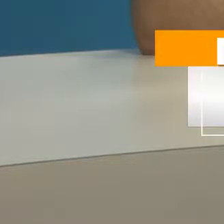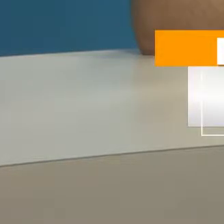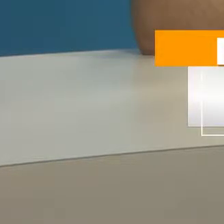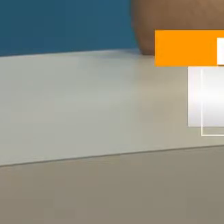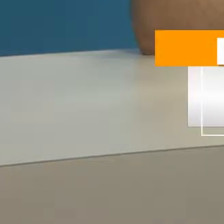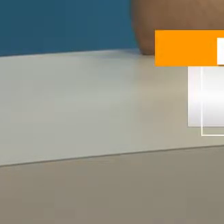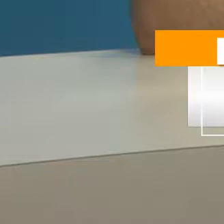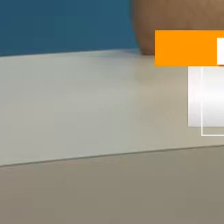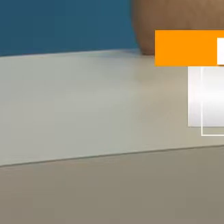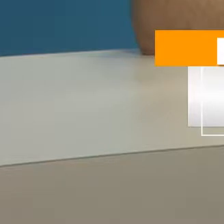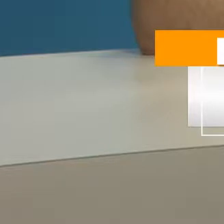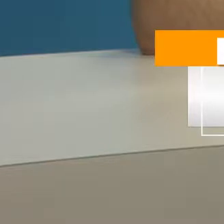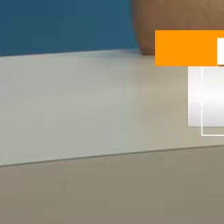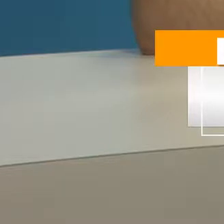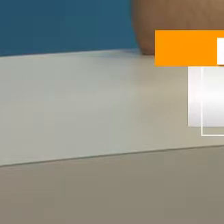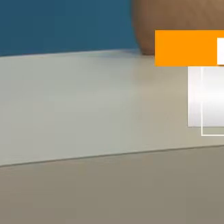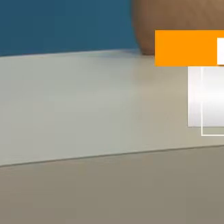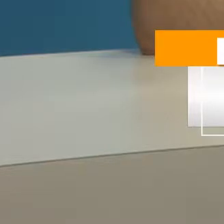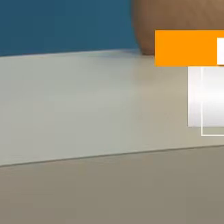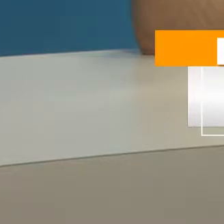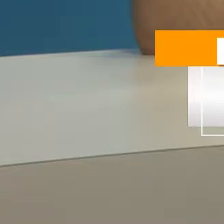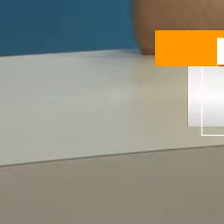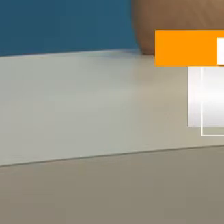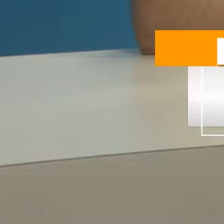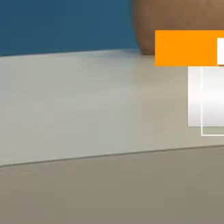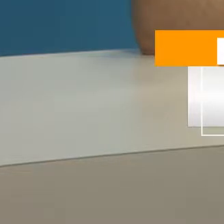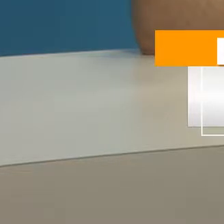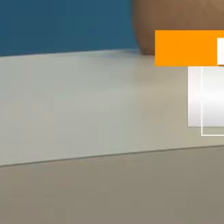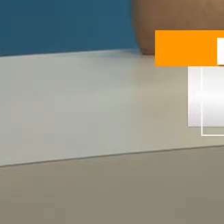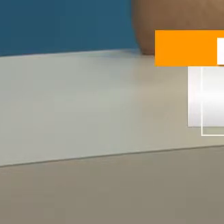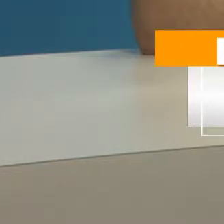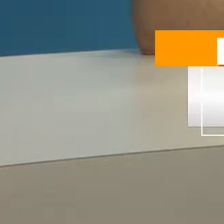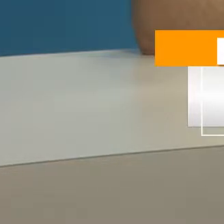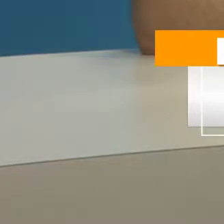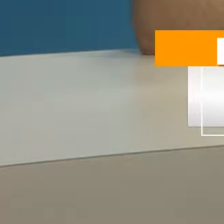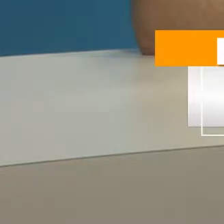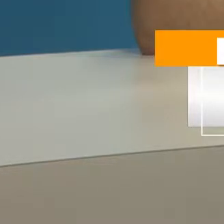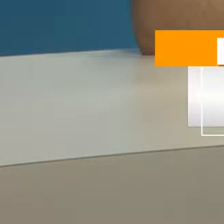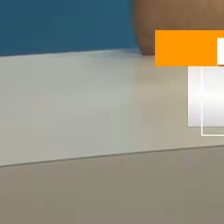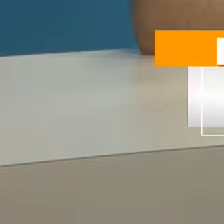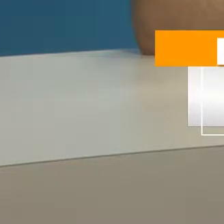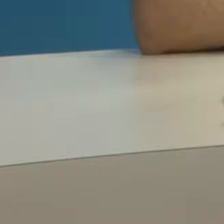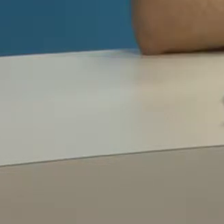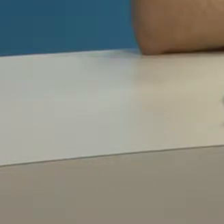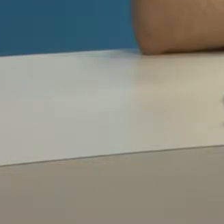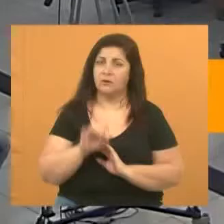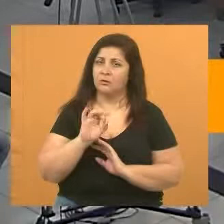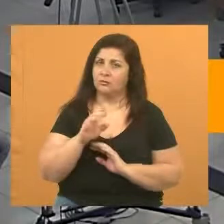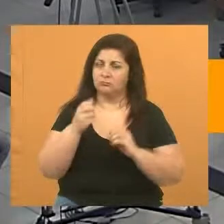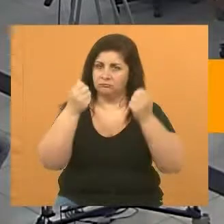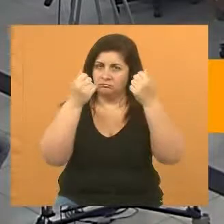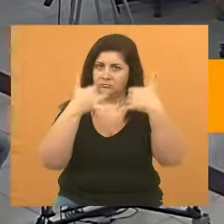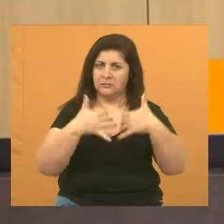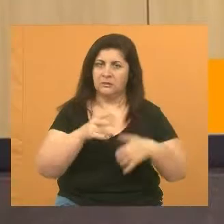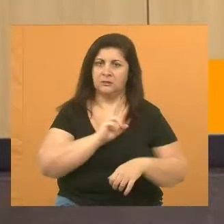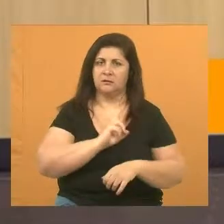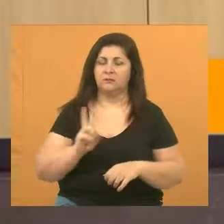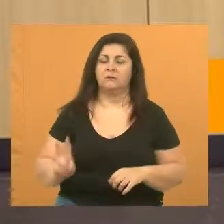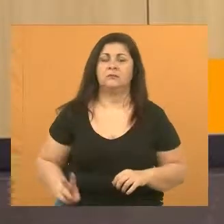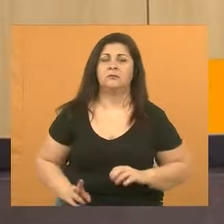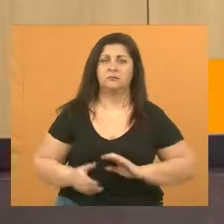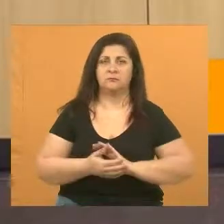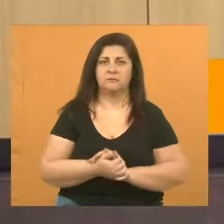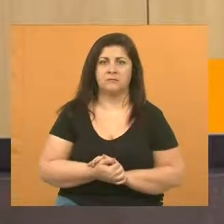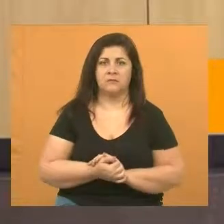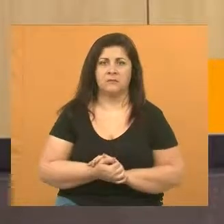comunicação a respeito do decreto, que não aconteceu, e então a vereadora Lucimar o respondeu. Vamos ouvi-la. Ô, vereador Arildo,